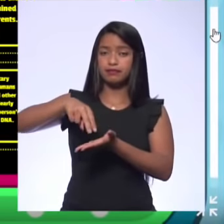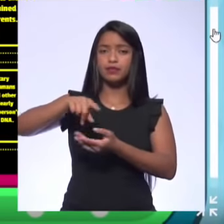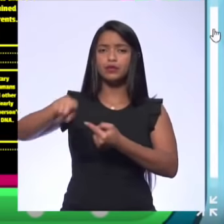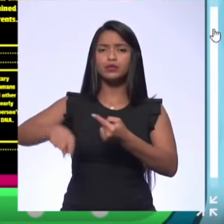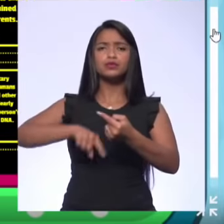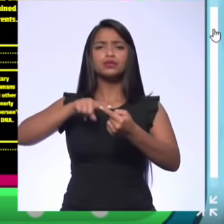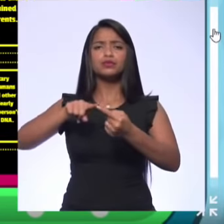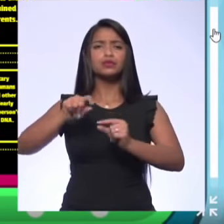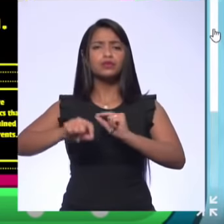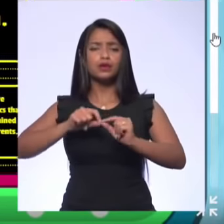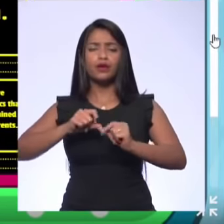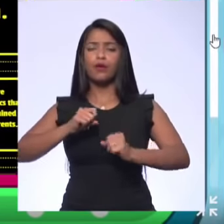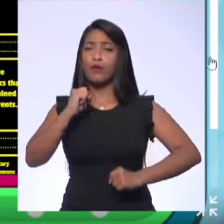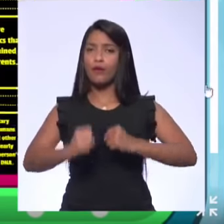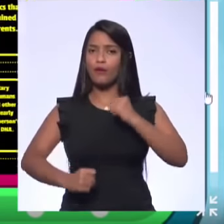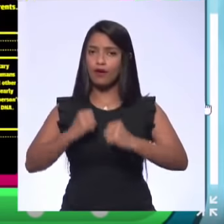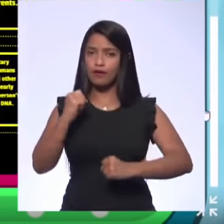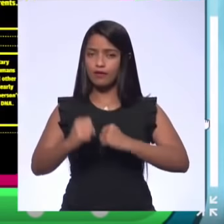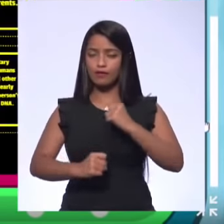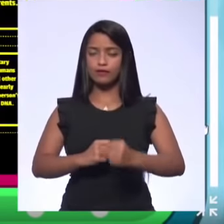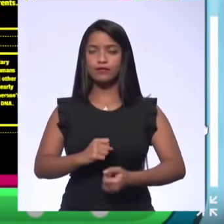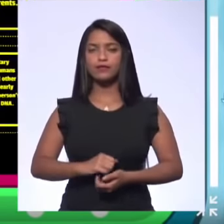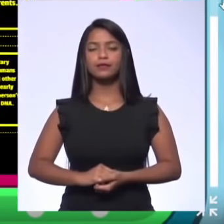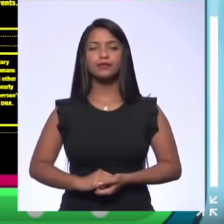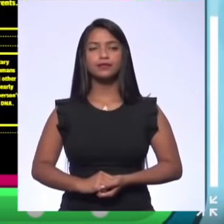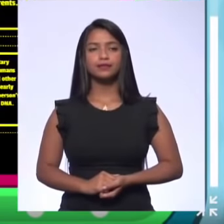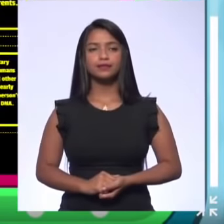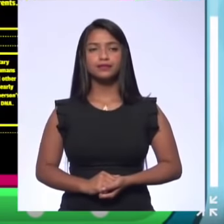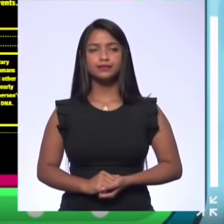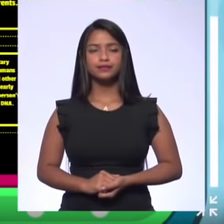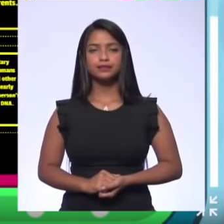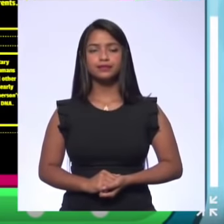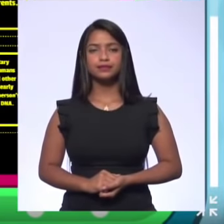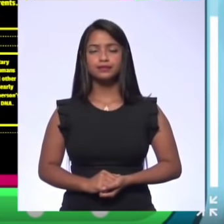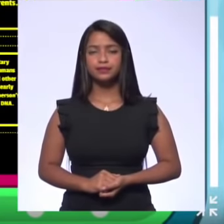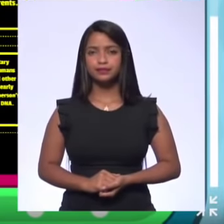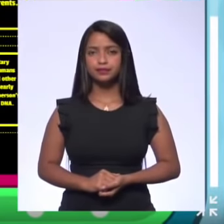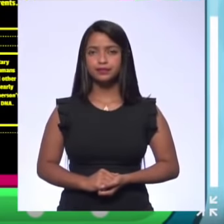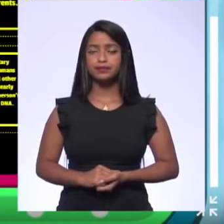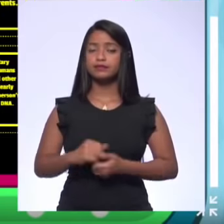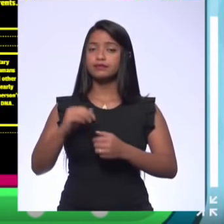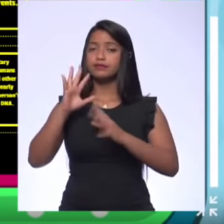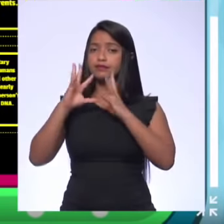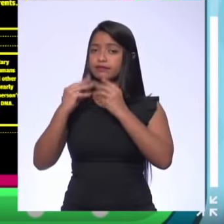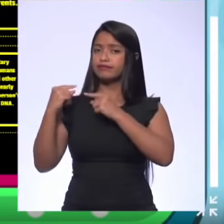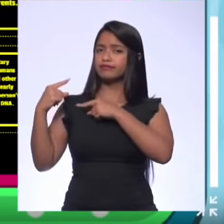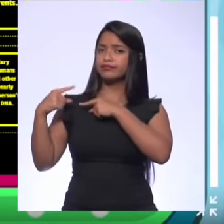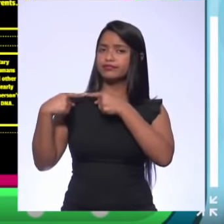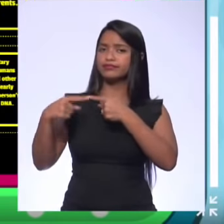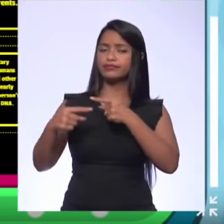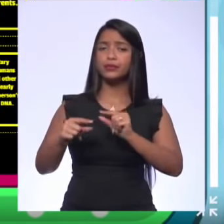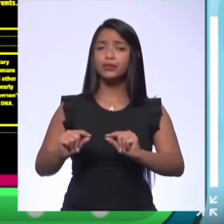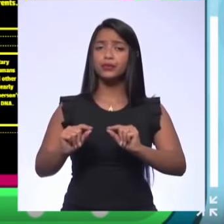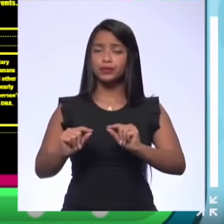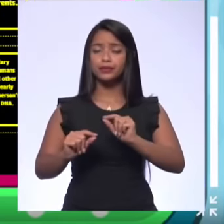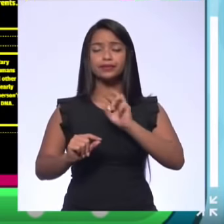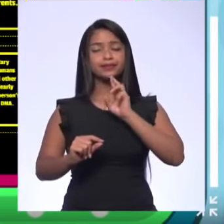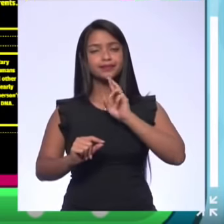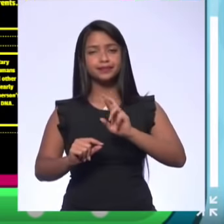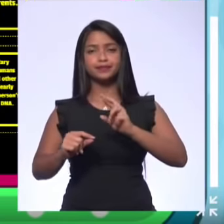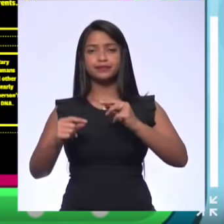Correr. What are inherited traits? O que são traços herdados? They are characteristics